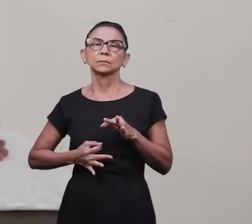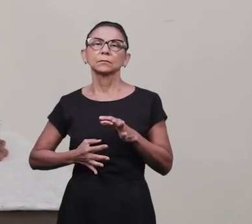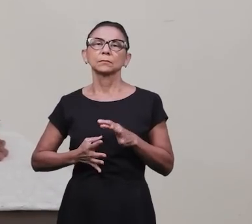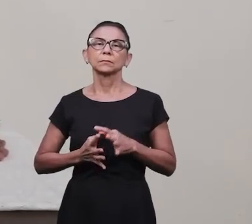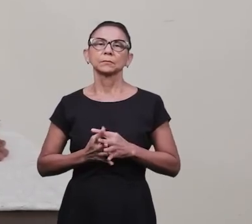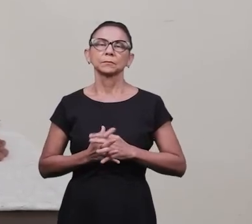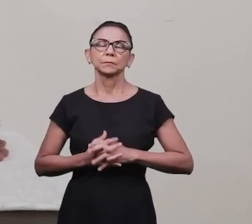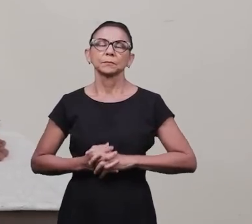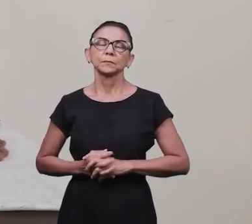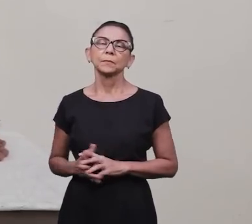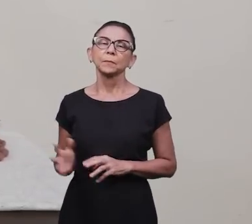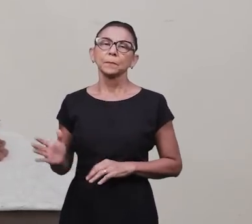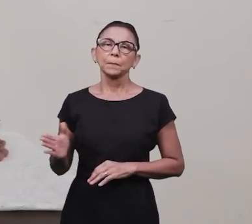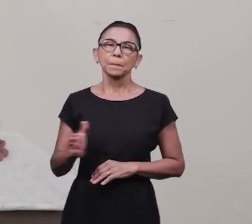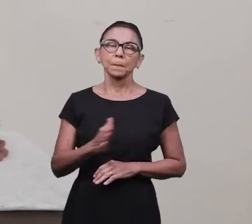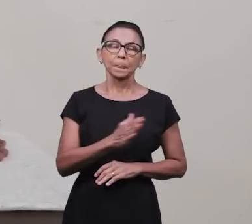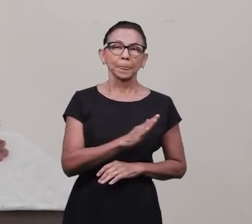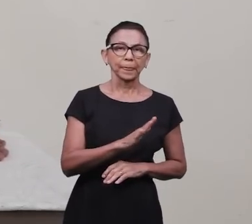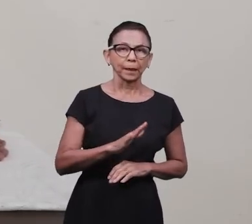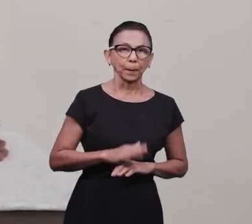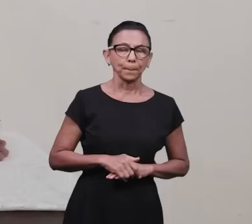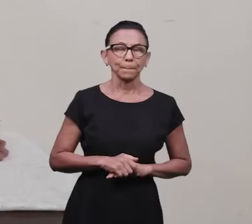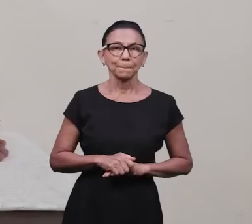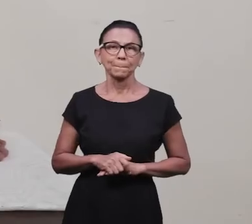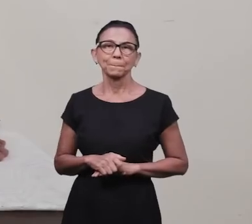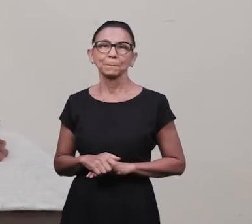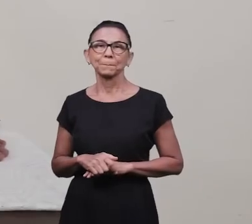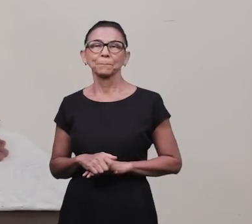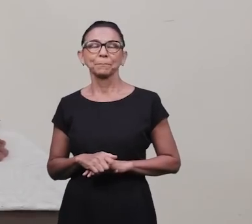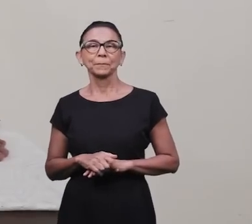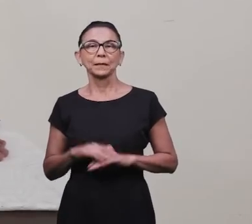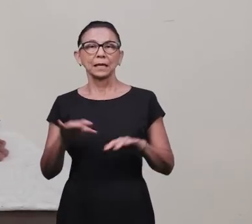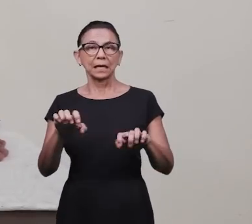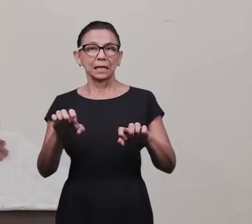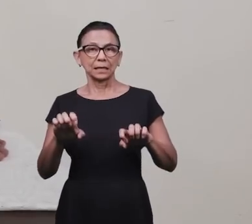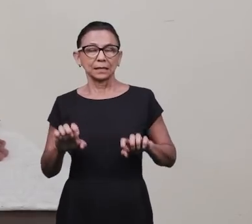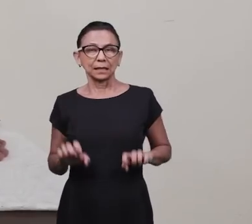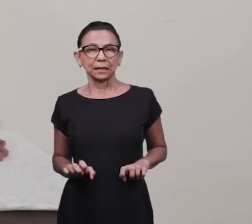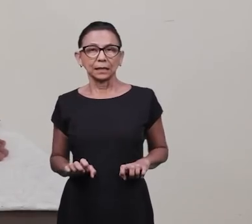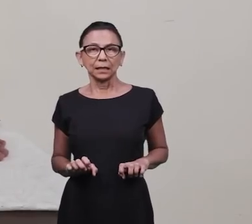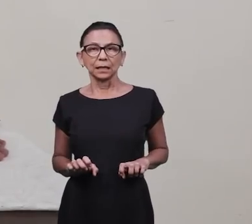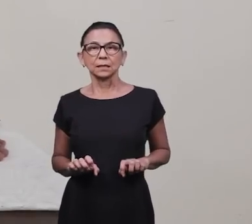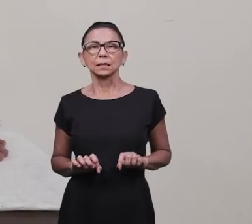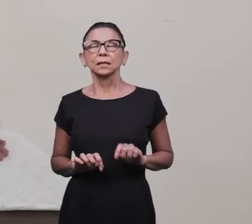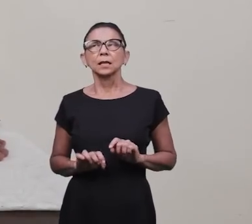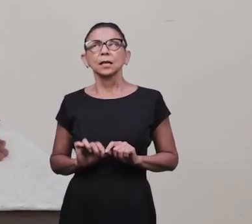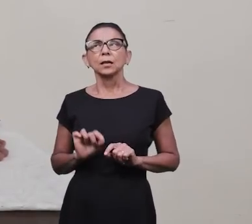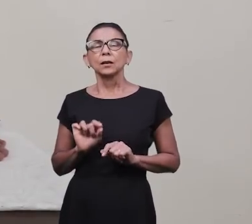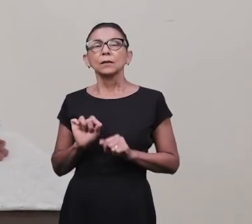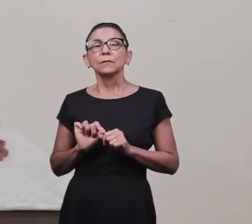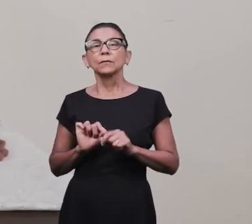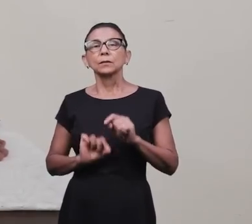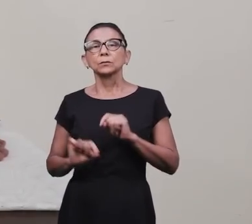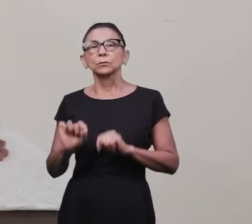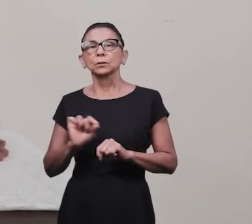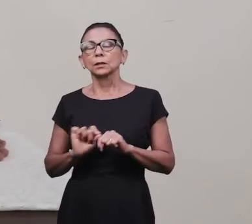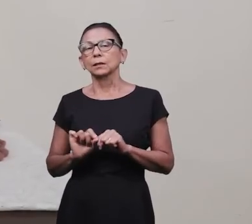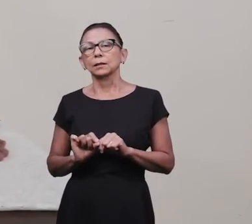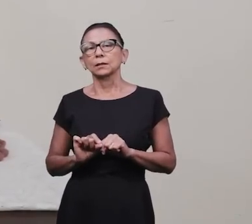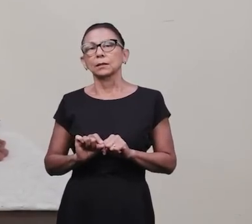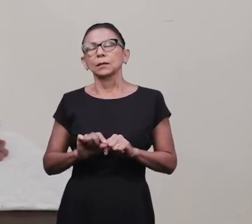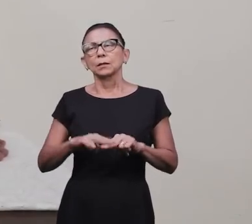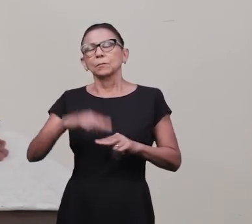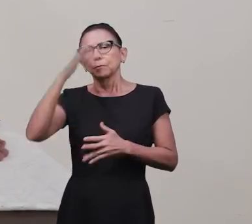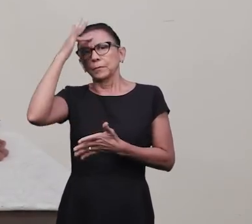é a iniciativa da fé. Esta agrada a Deus. Quando o homem ele se volta para o Senhor, ele se submete